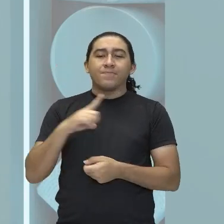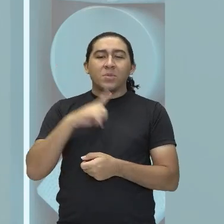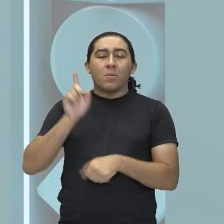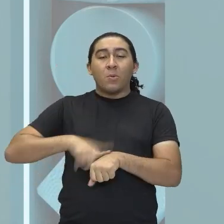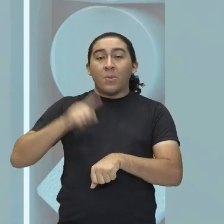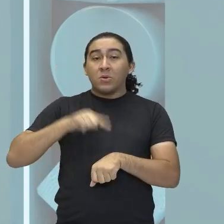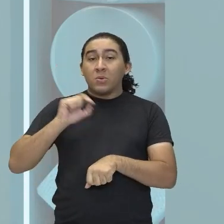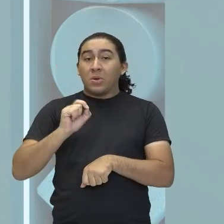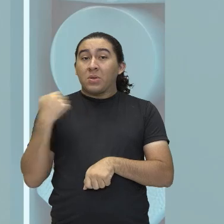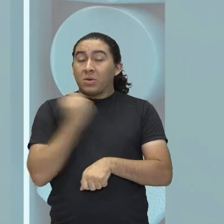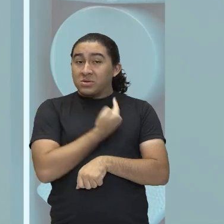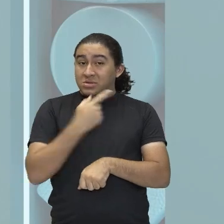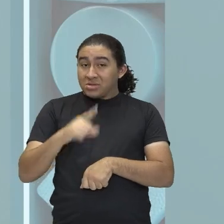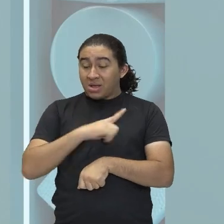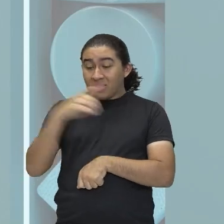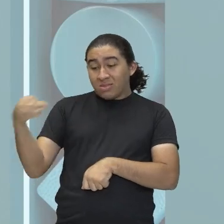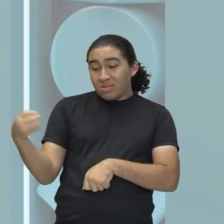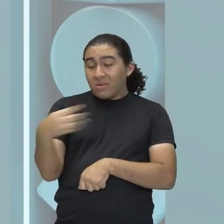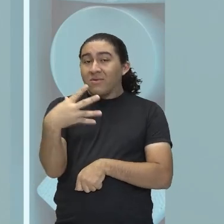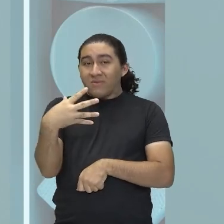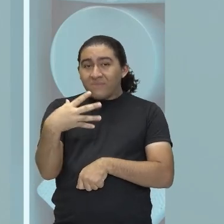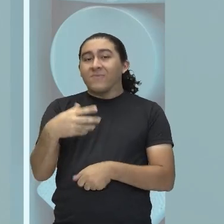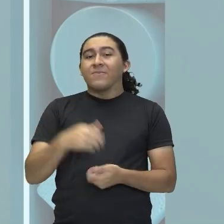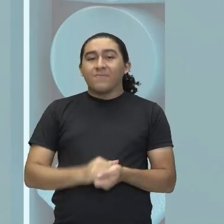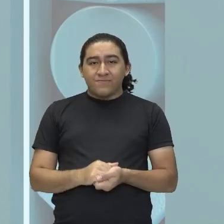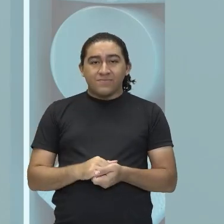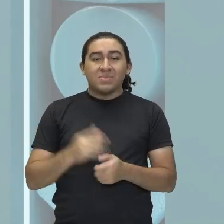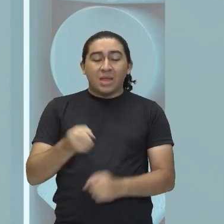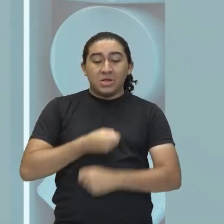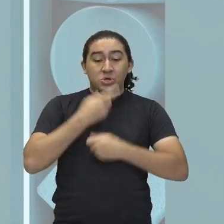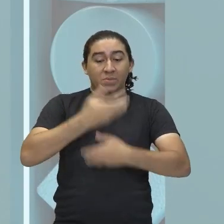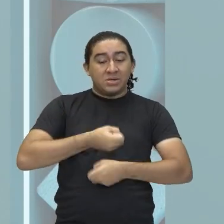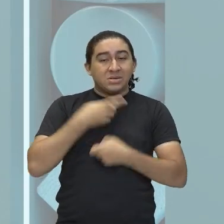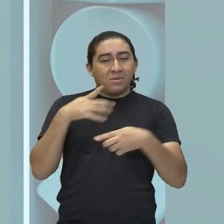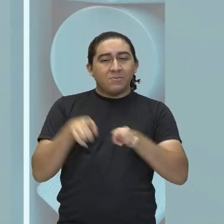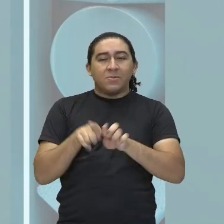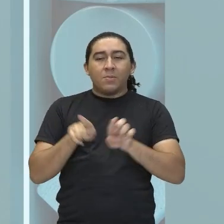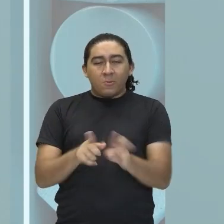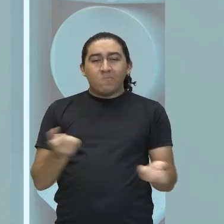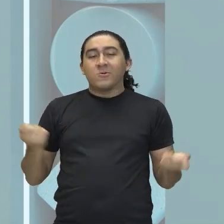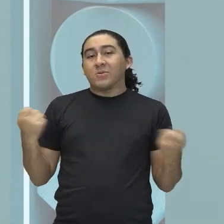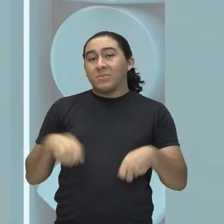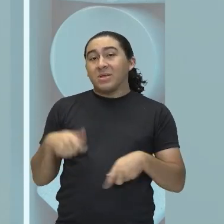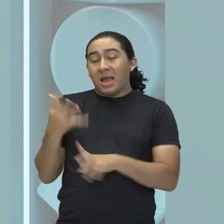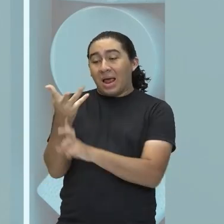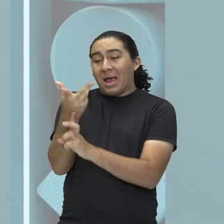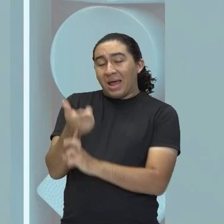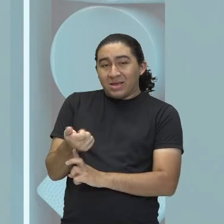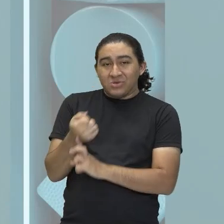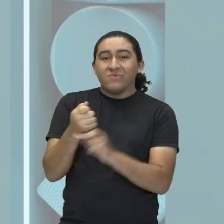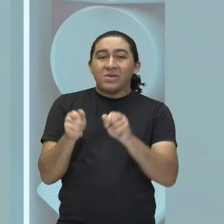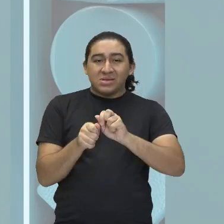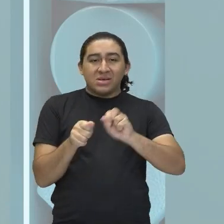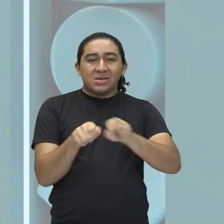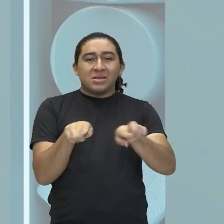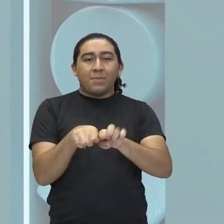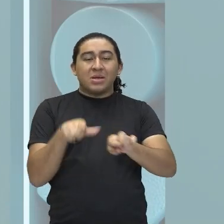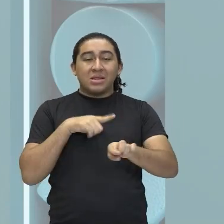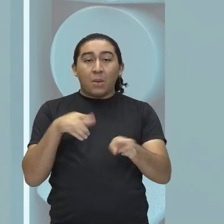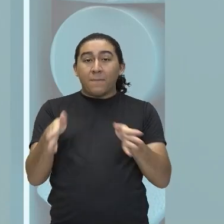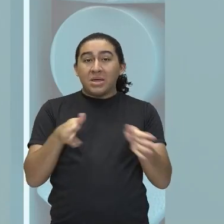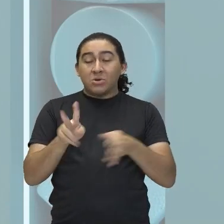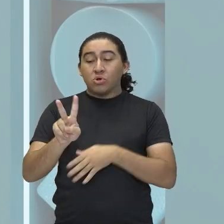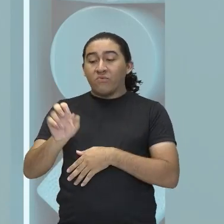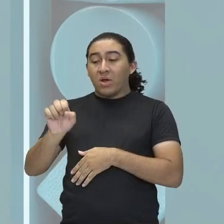momento em que nós vamos ter inovações na forma de se expressar, na forma de fazer arte. Nós vamos ter um período de